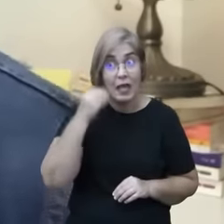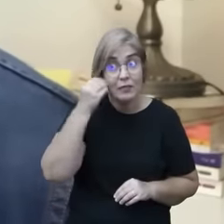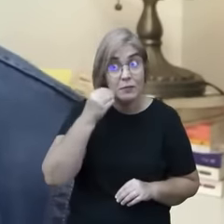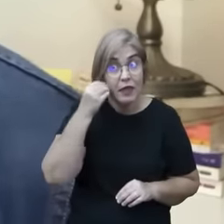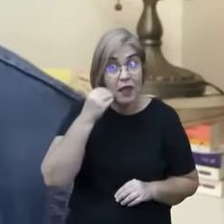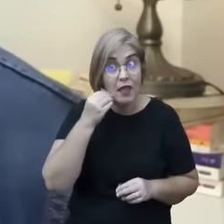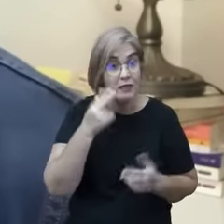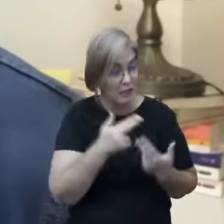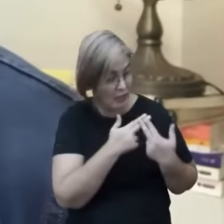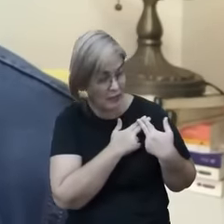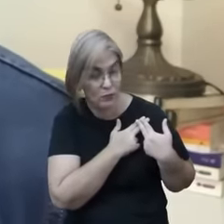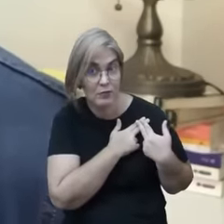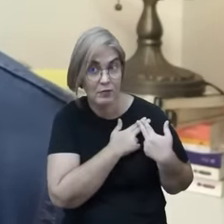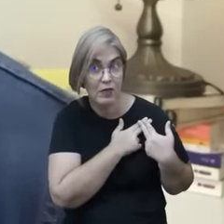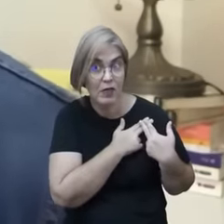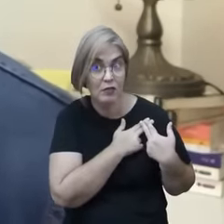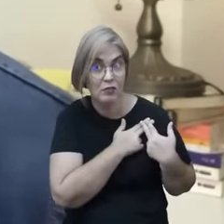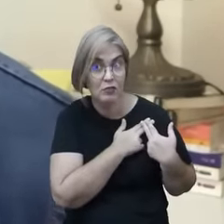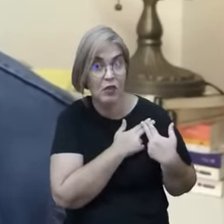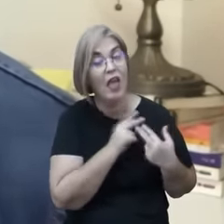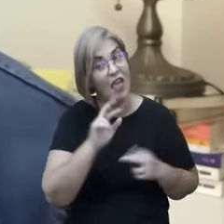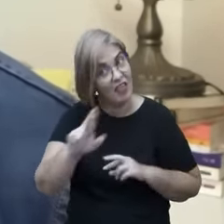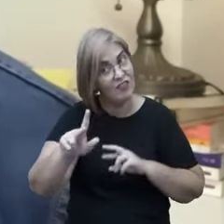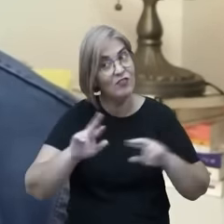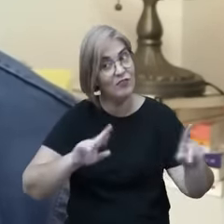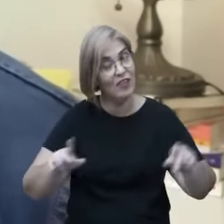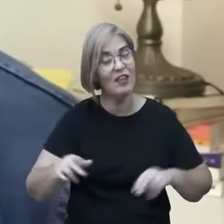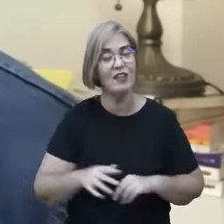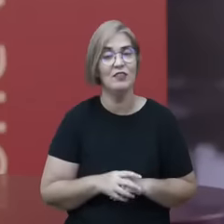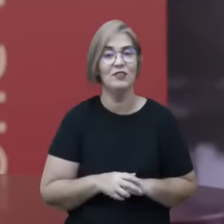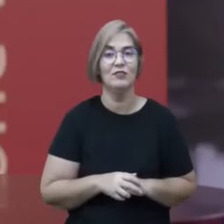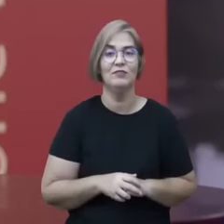Pode-se ser virtuoso por capricho.